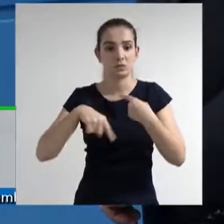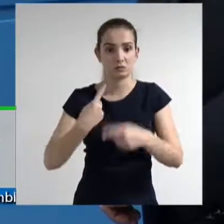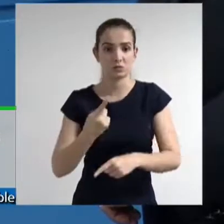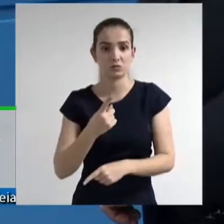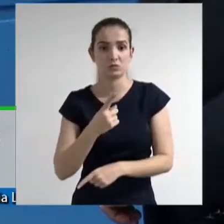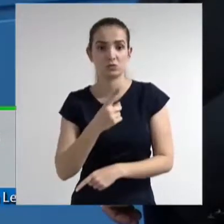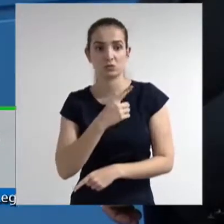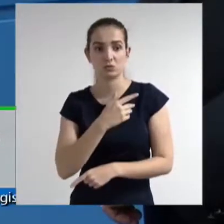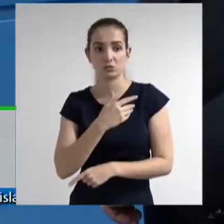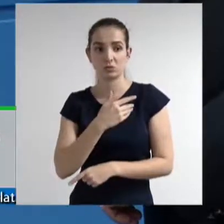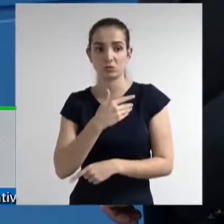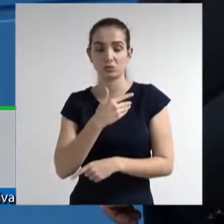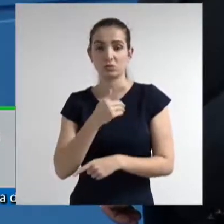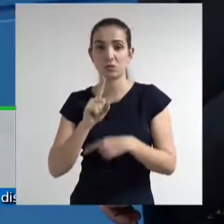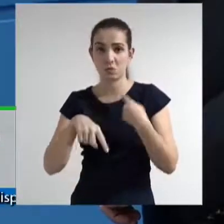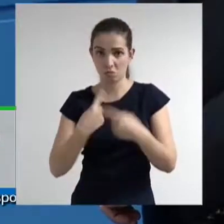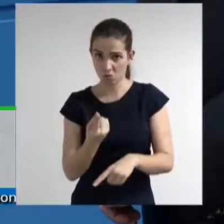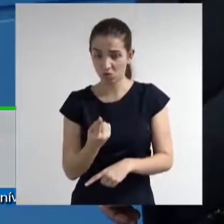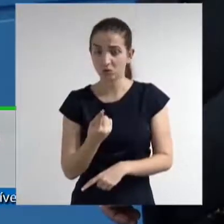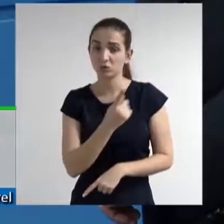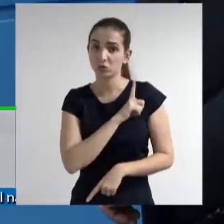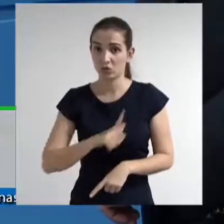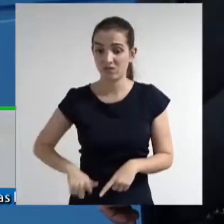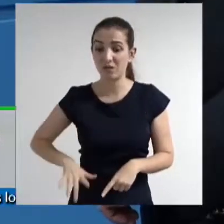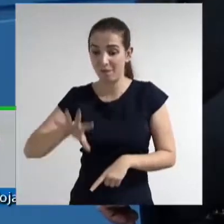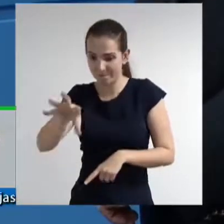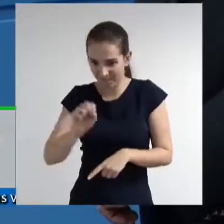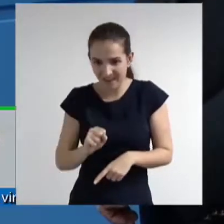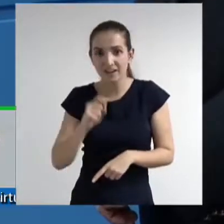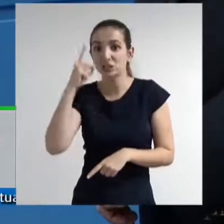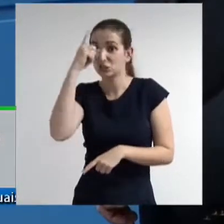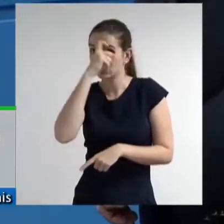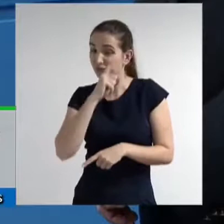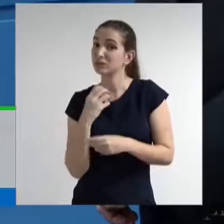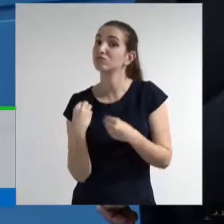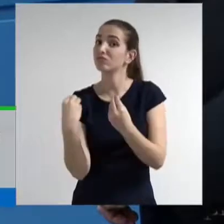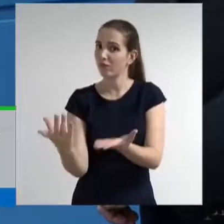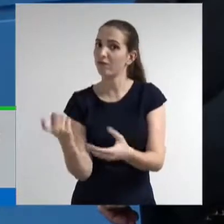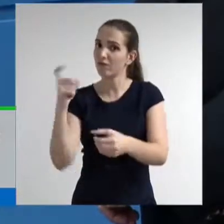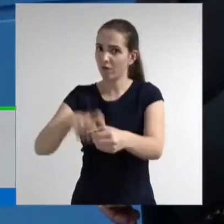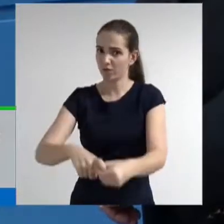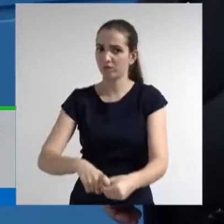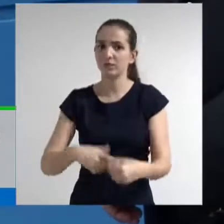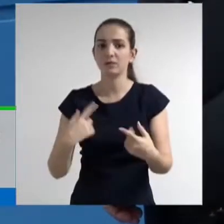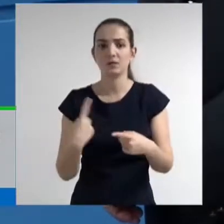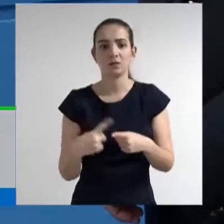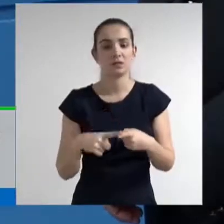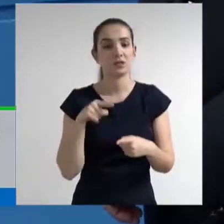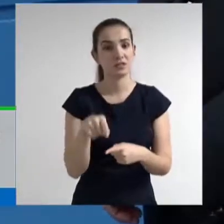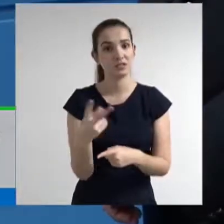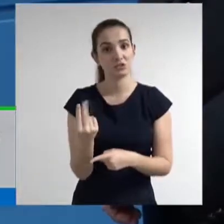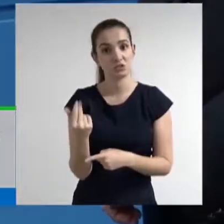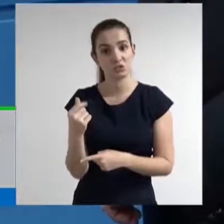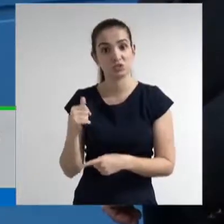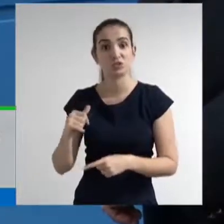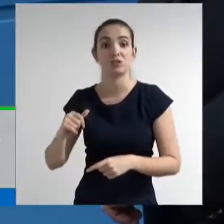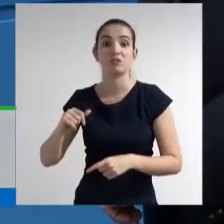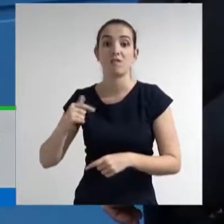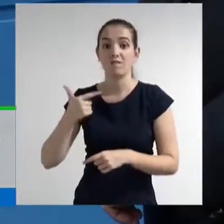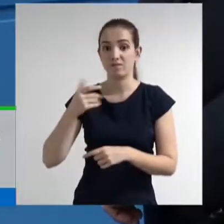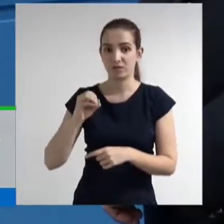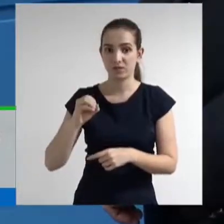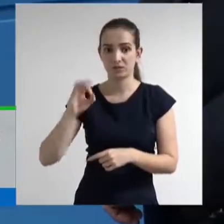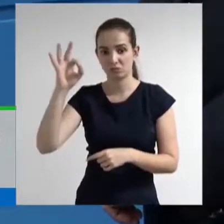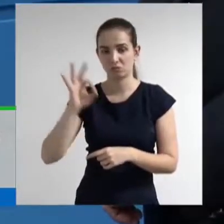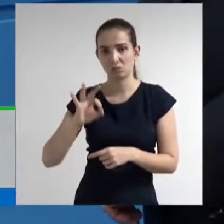devolve. Sim. Então, eu acho que nós temos que estar muito atentos, porque pode, em determinado momento, esse fundo ultrapassar aos 20%,